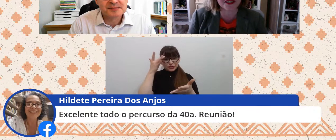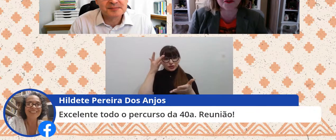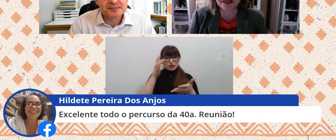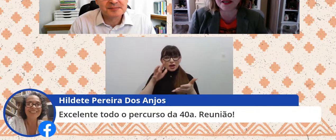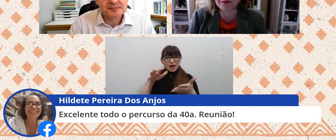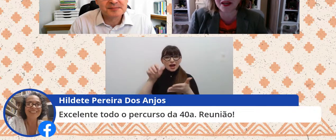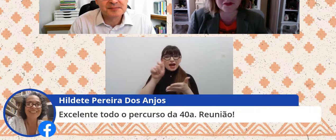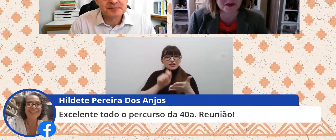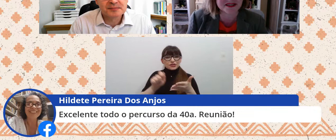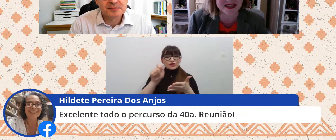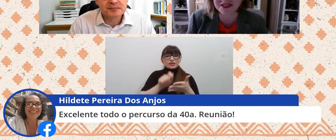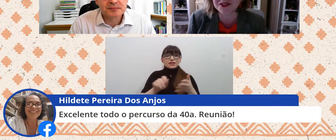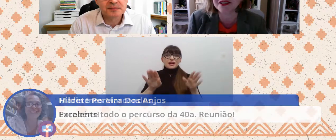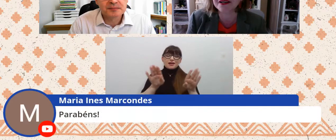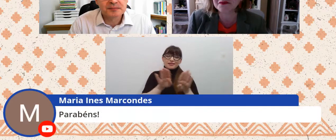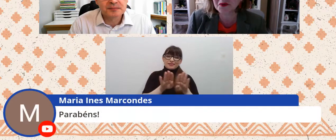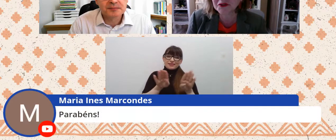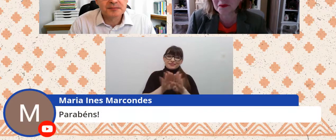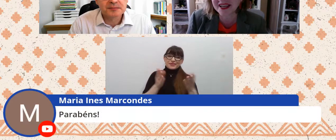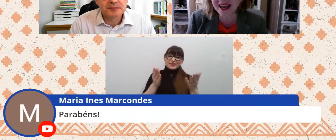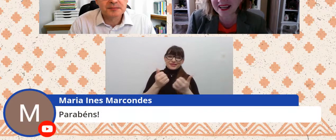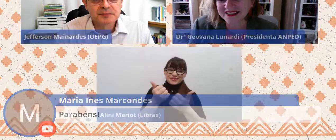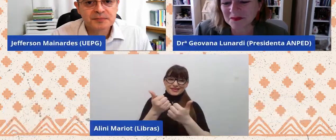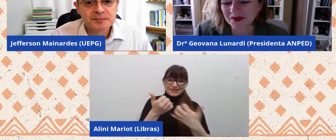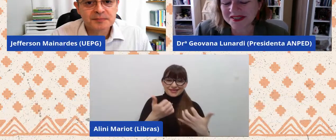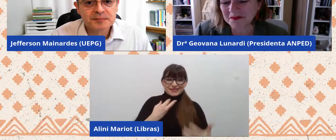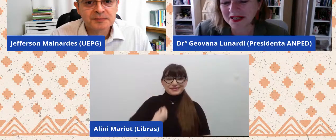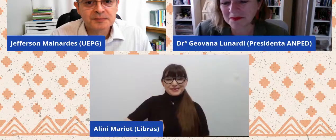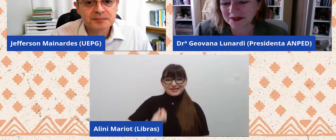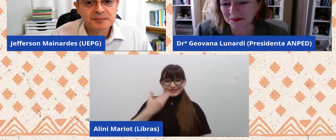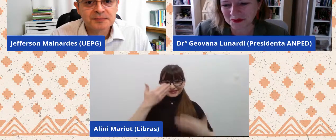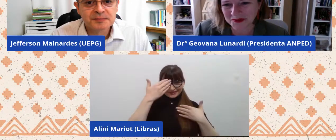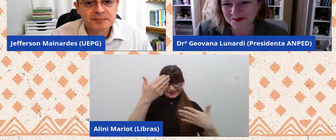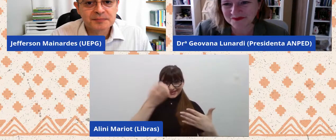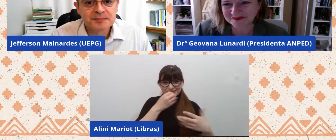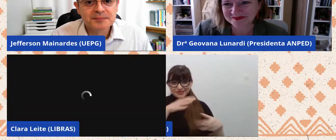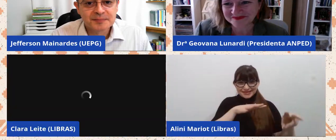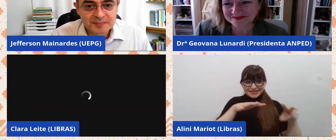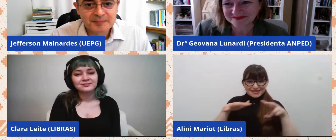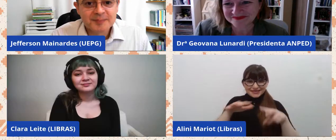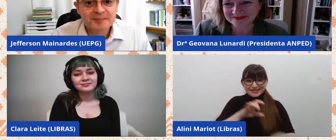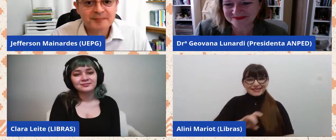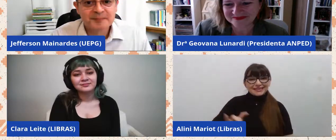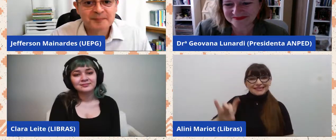e à nossa diretoria ANPEd Presente. Muito obrigada, boa semana para todos.